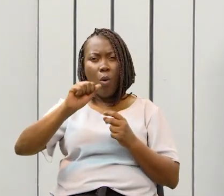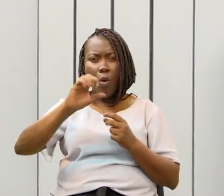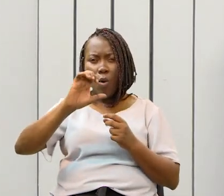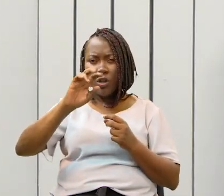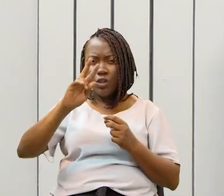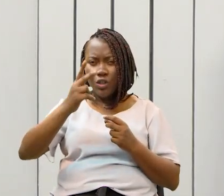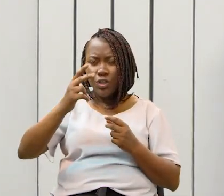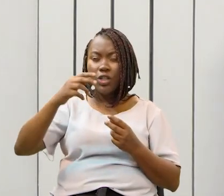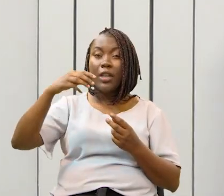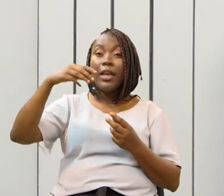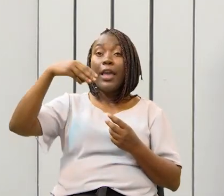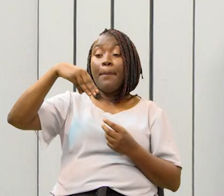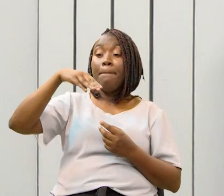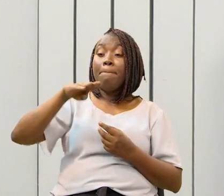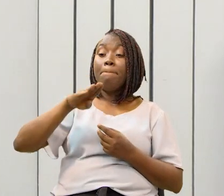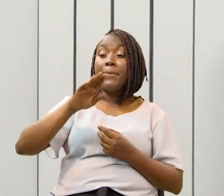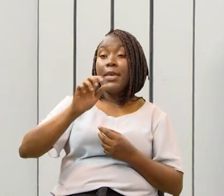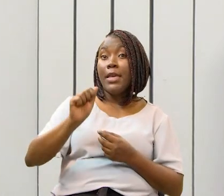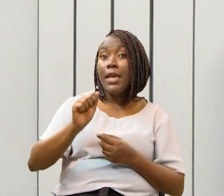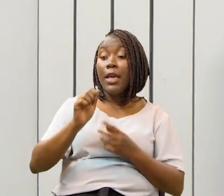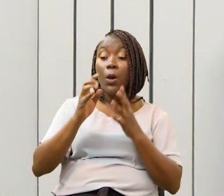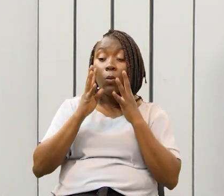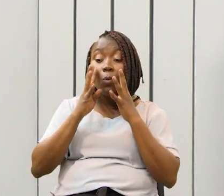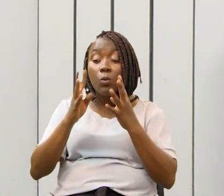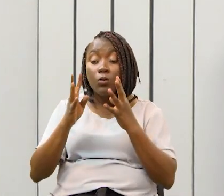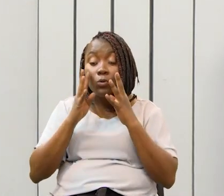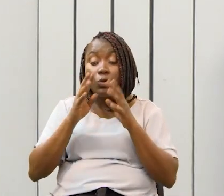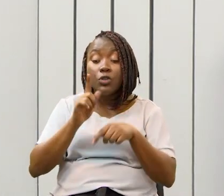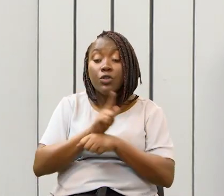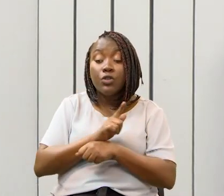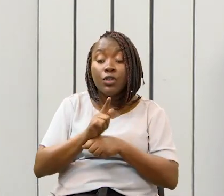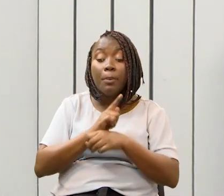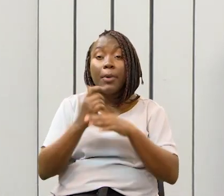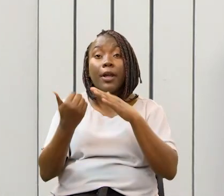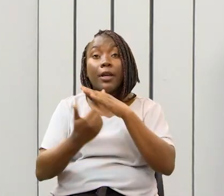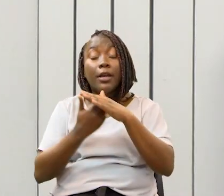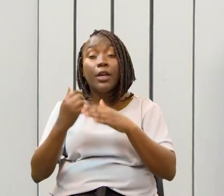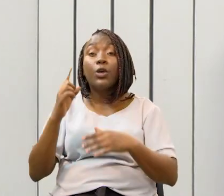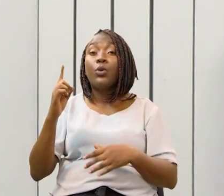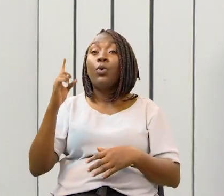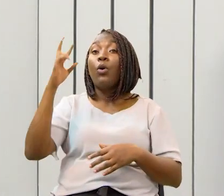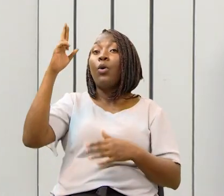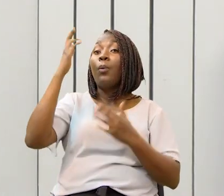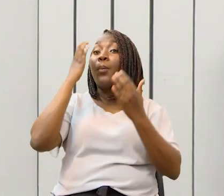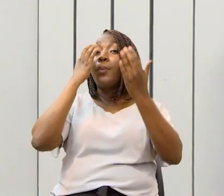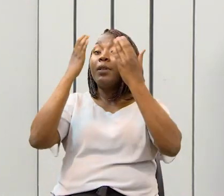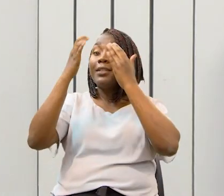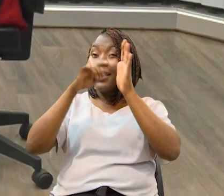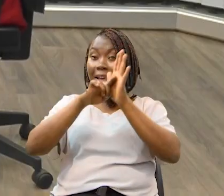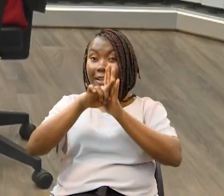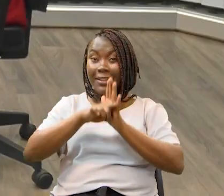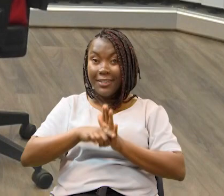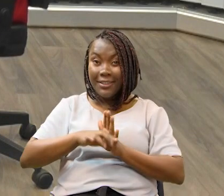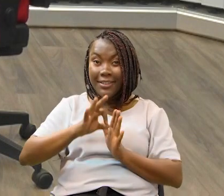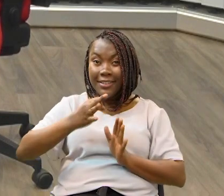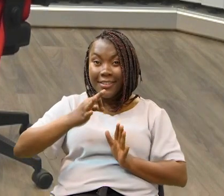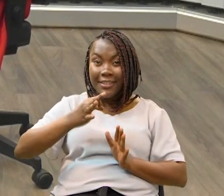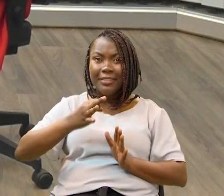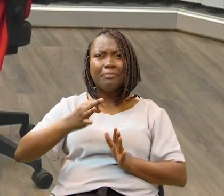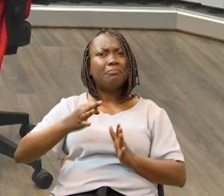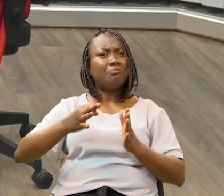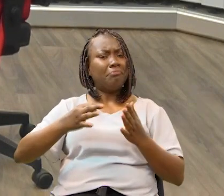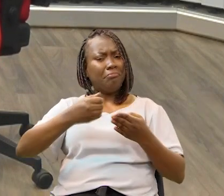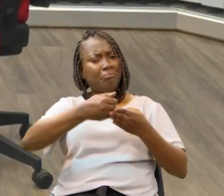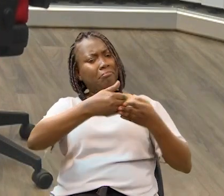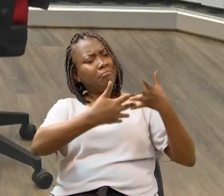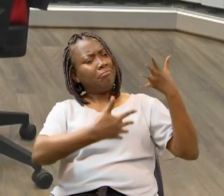coach, MBA em Consultoria e Gestão Empresarial, doutoranda em Psicanálise, né?